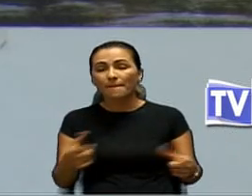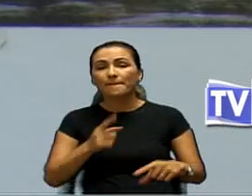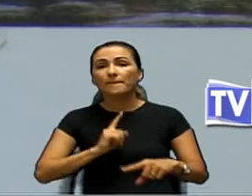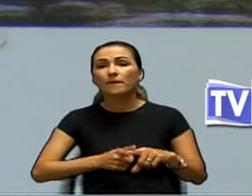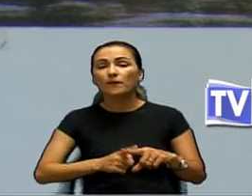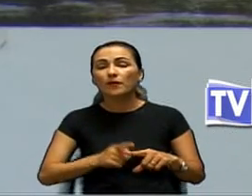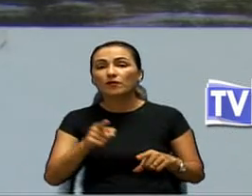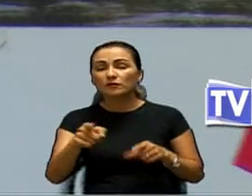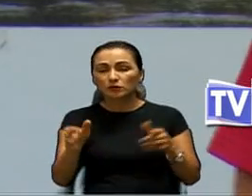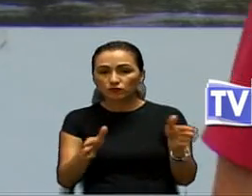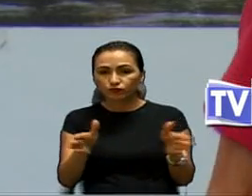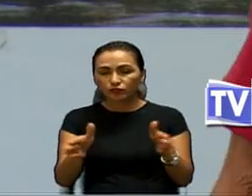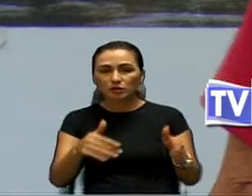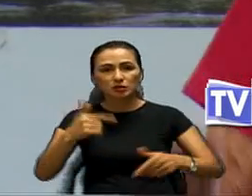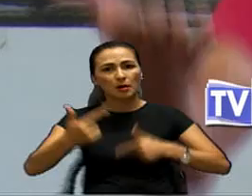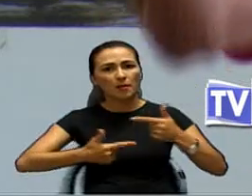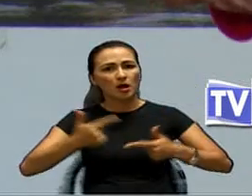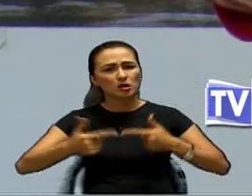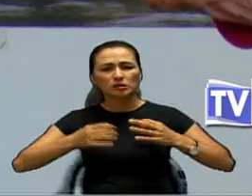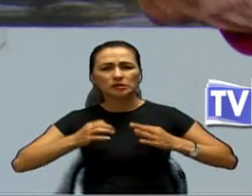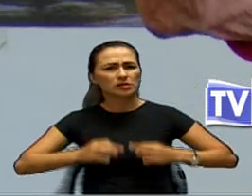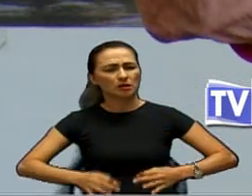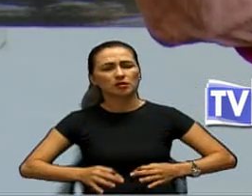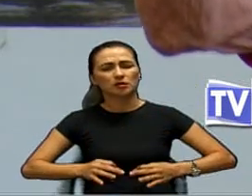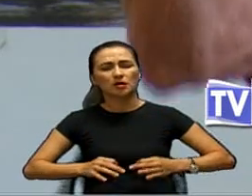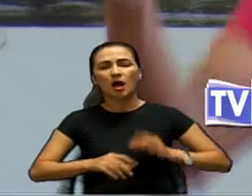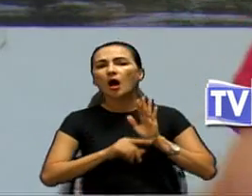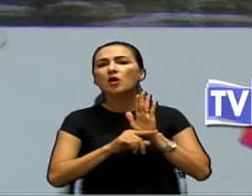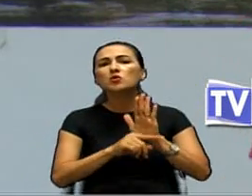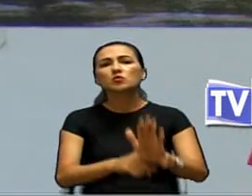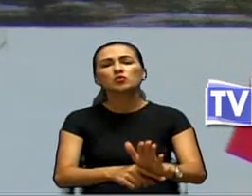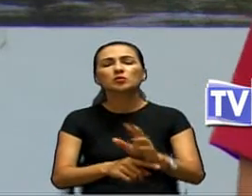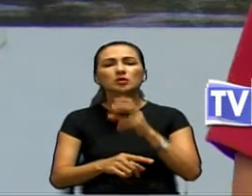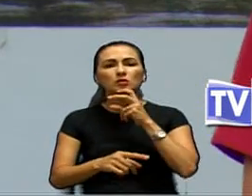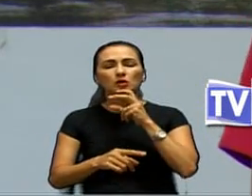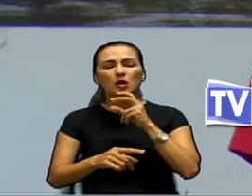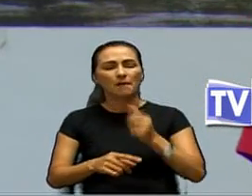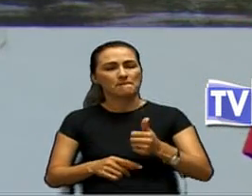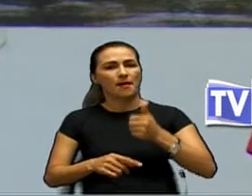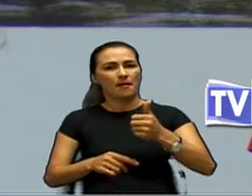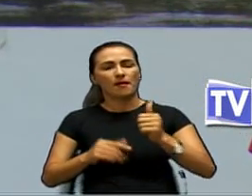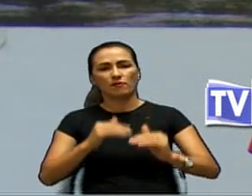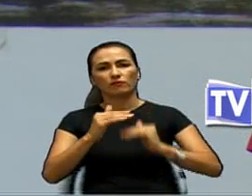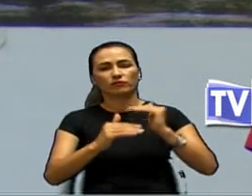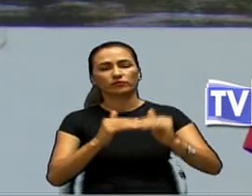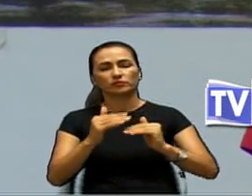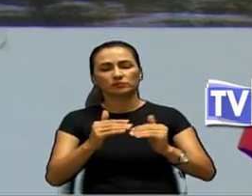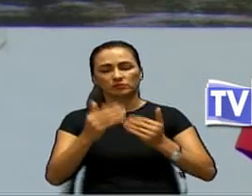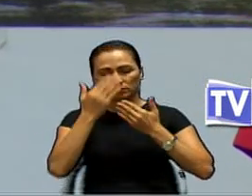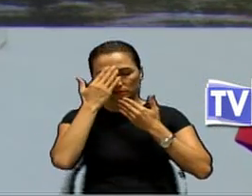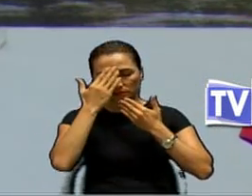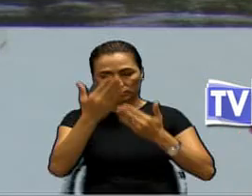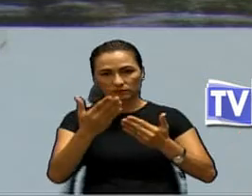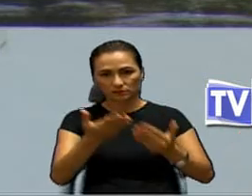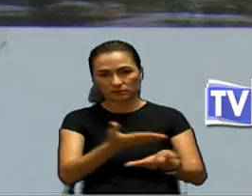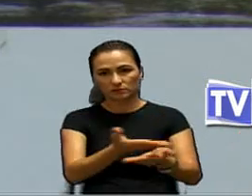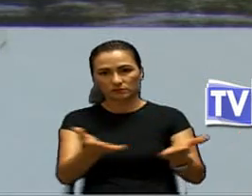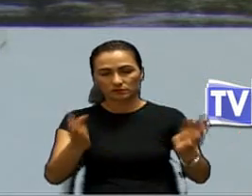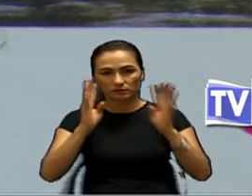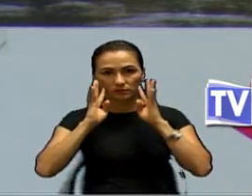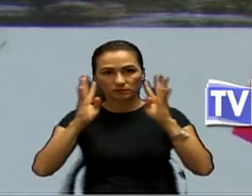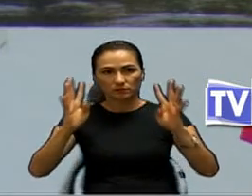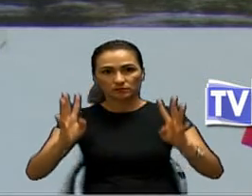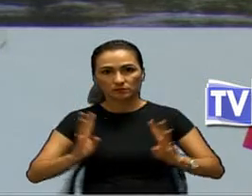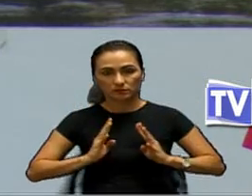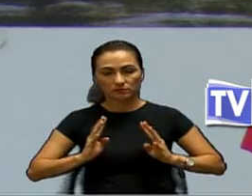corretamente por uma Sorocaba melhor. Muito obrigado a todos pelas atenções